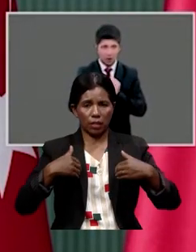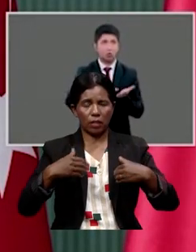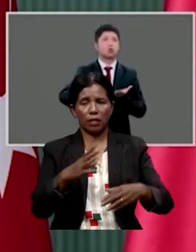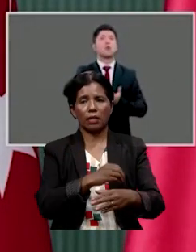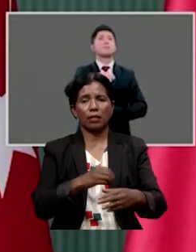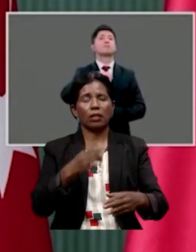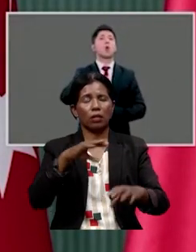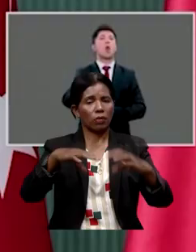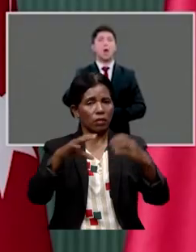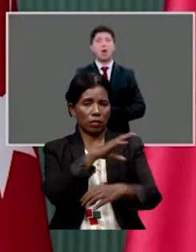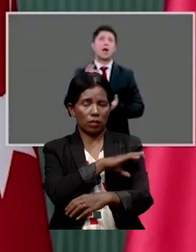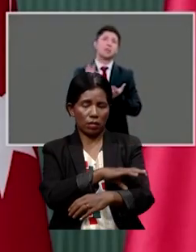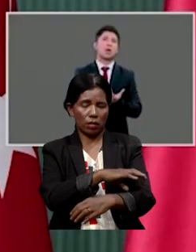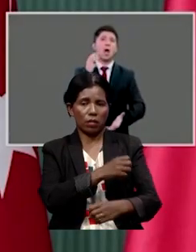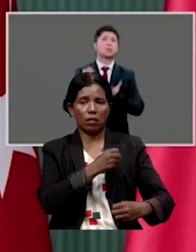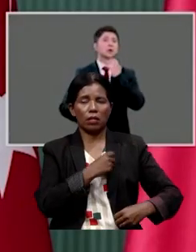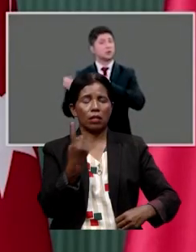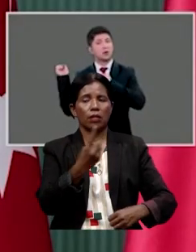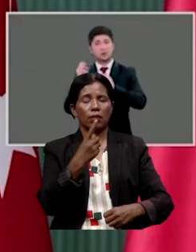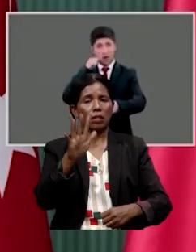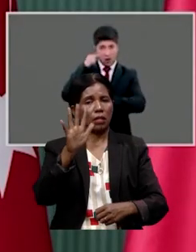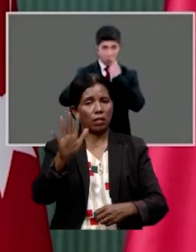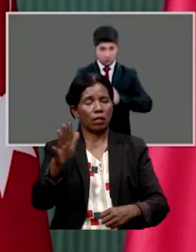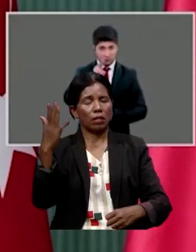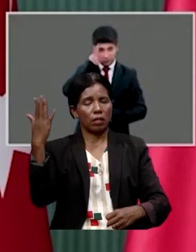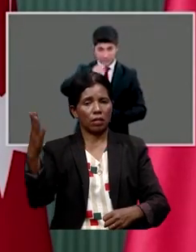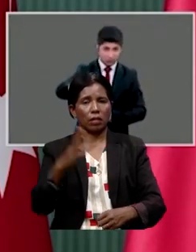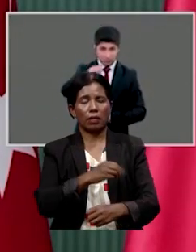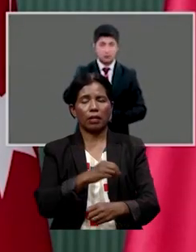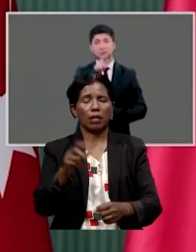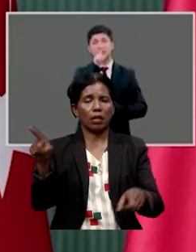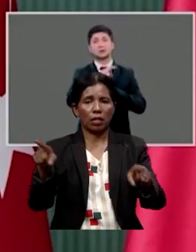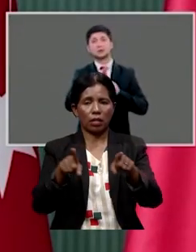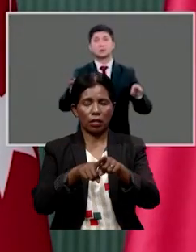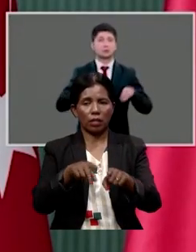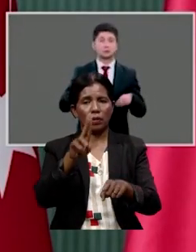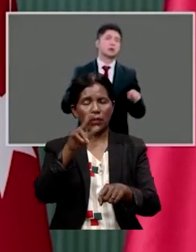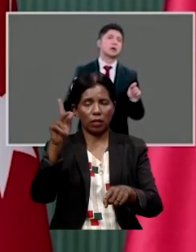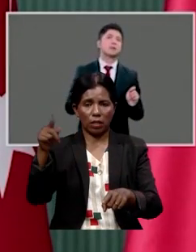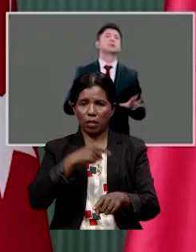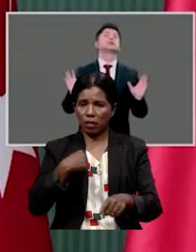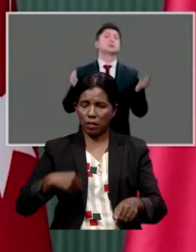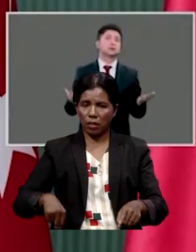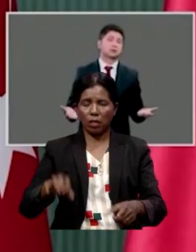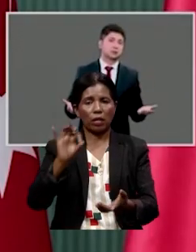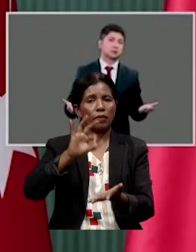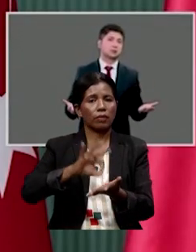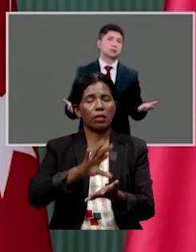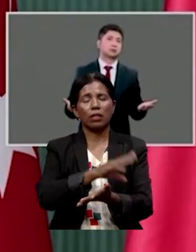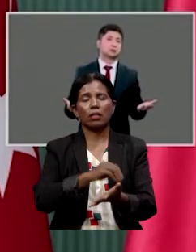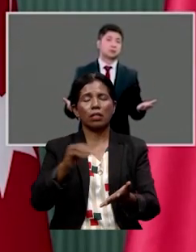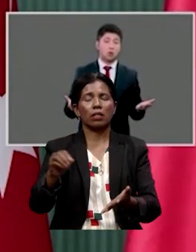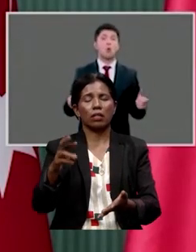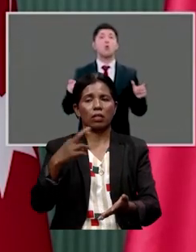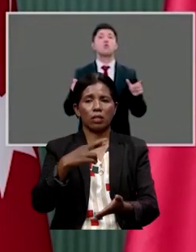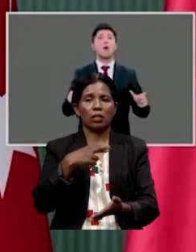entre Conselho de Segurança e Poder Permanente Lima nebe e Poder Veto, Macanessa na Inglaterra, China, França, Rússia nos Estados